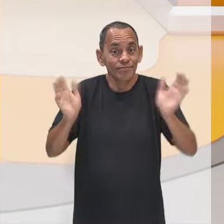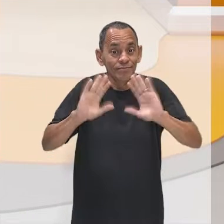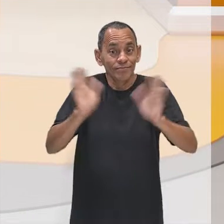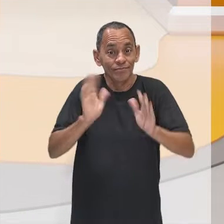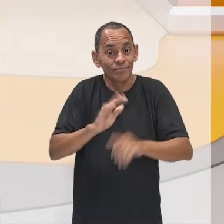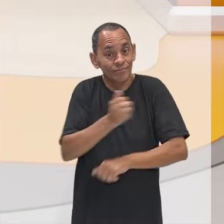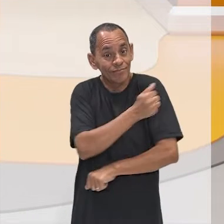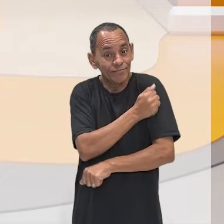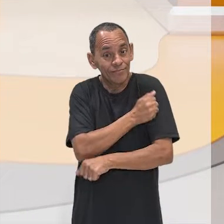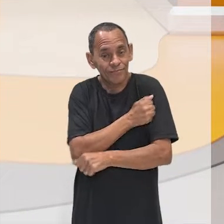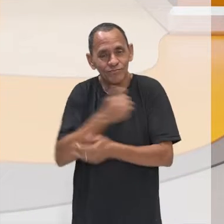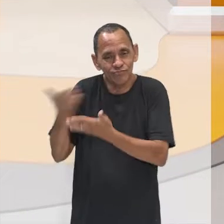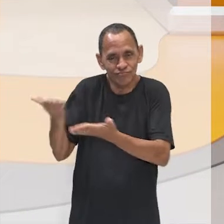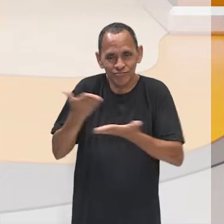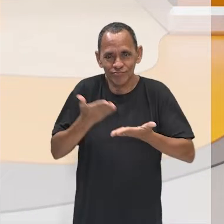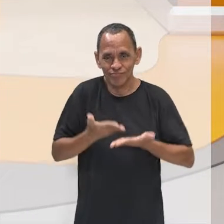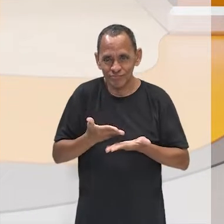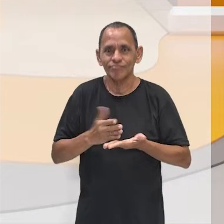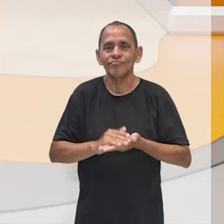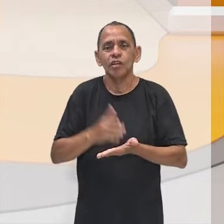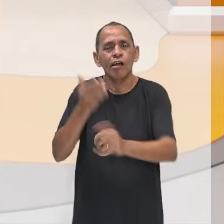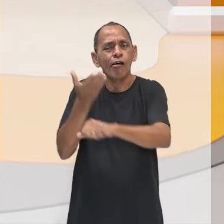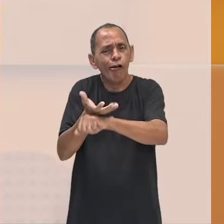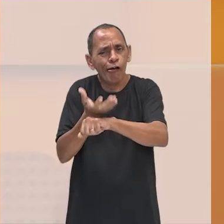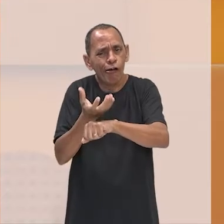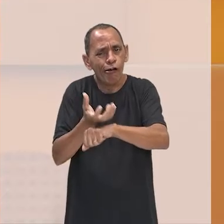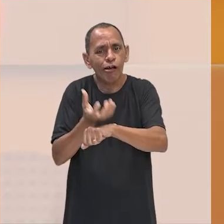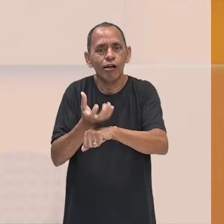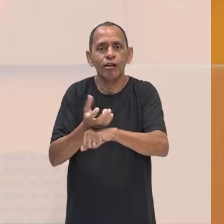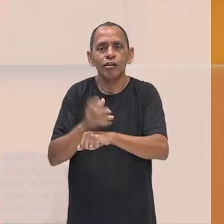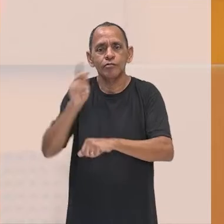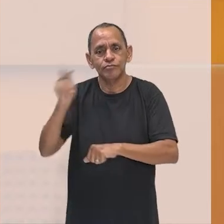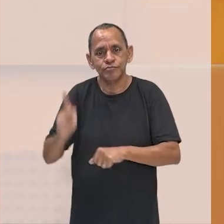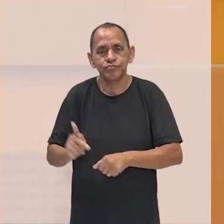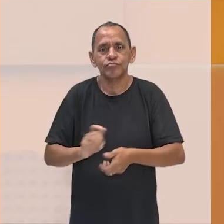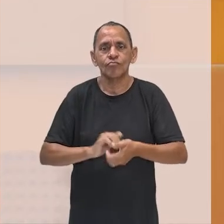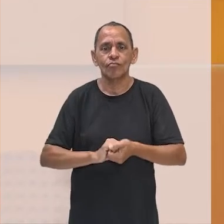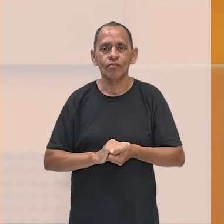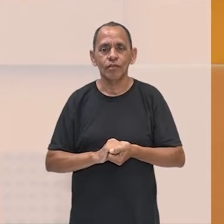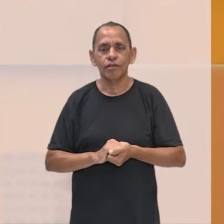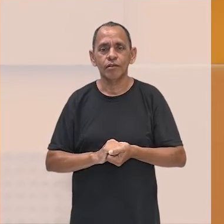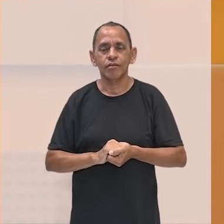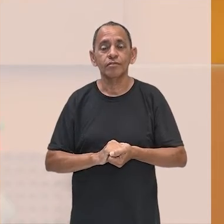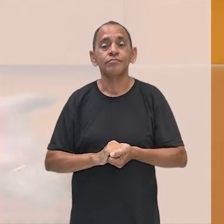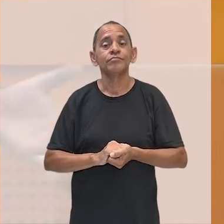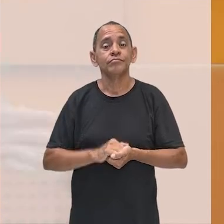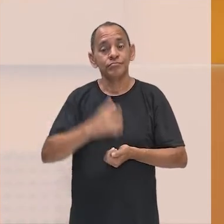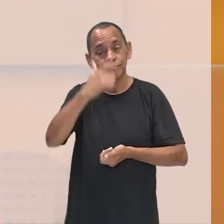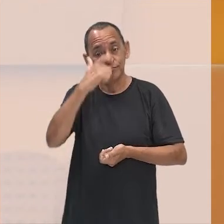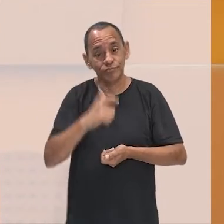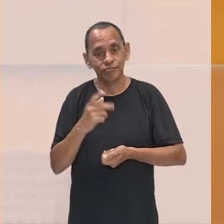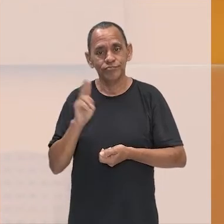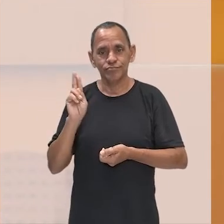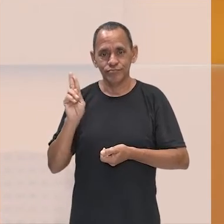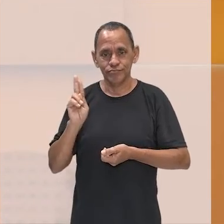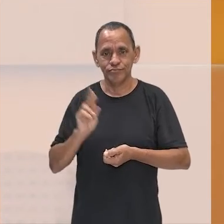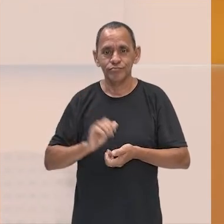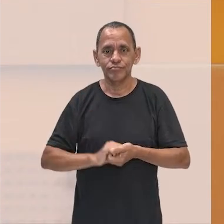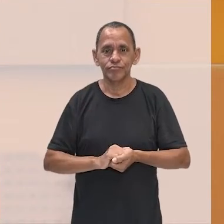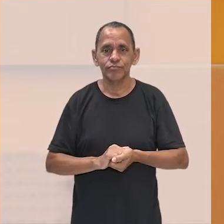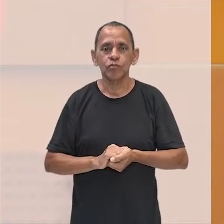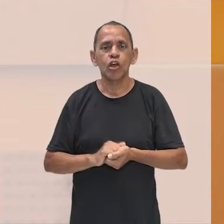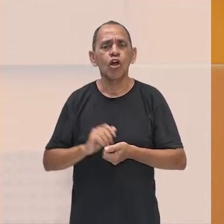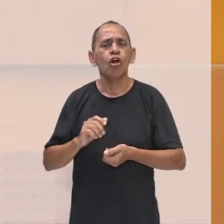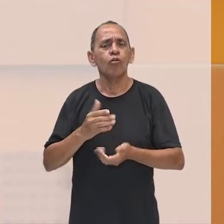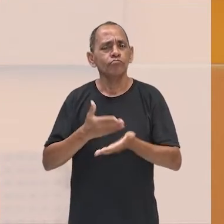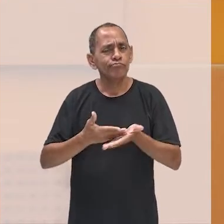turminha, sejam todos bem-vindos a mais uma aula de História. Eu sou o professor Eberson Cardoso, serei seu professor a